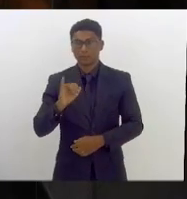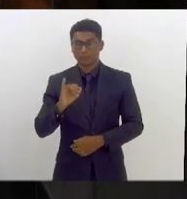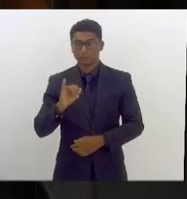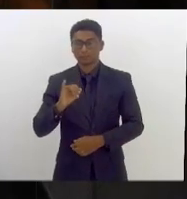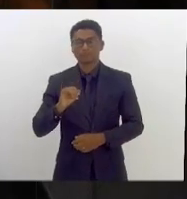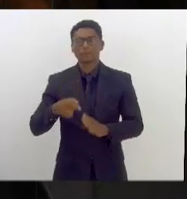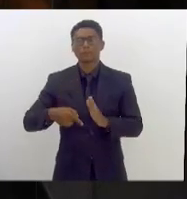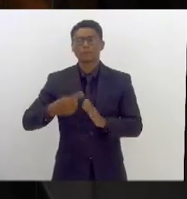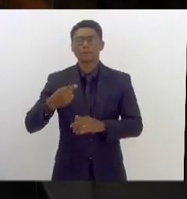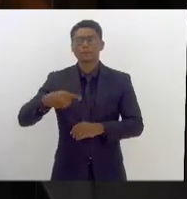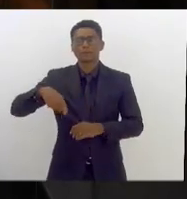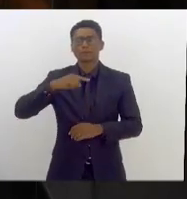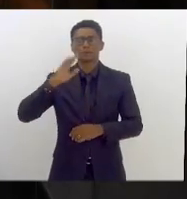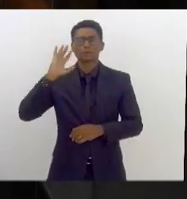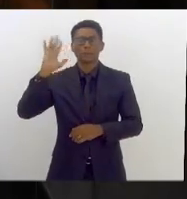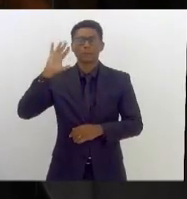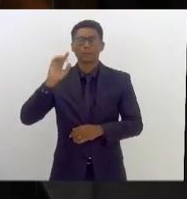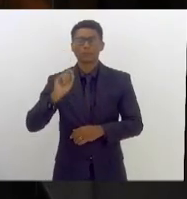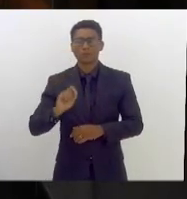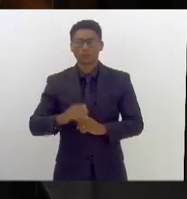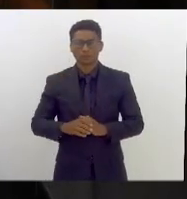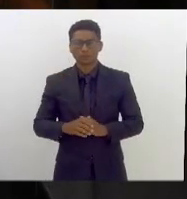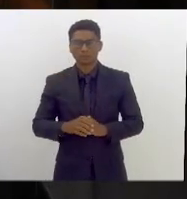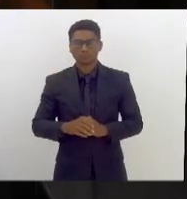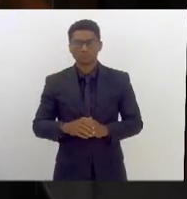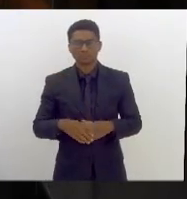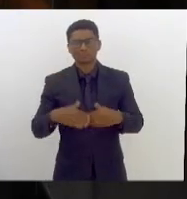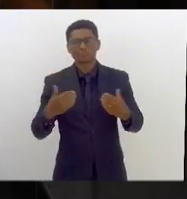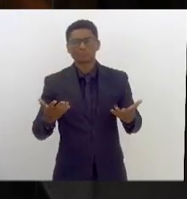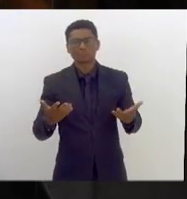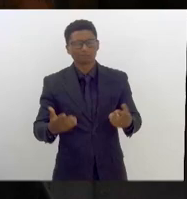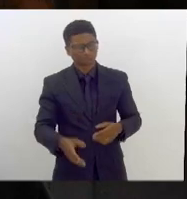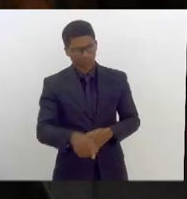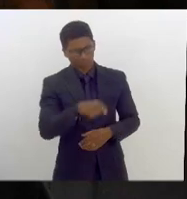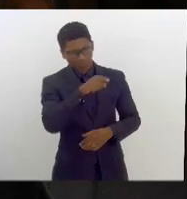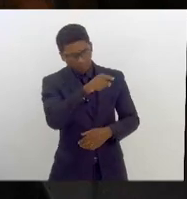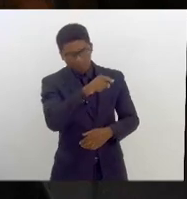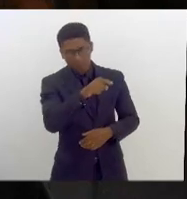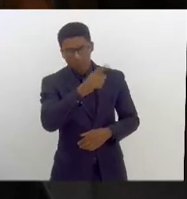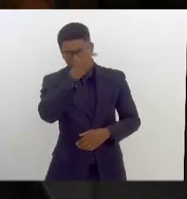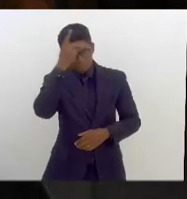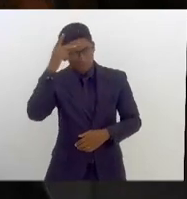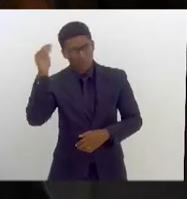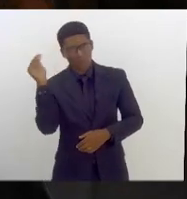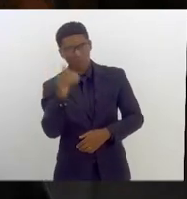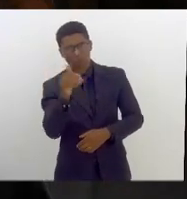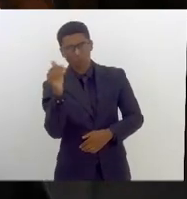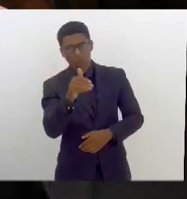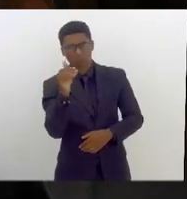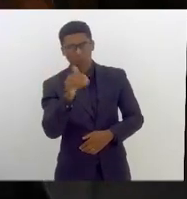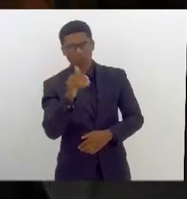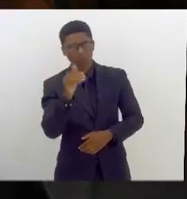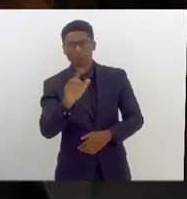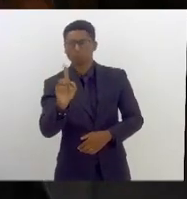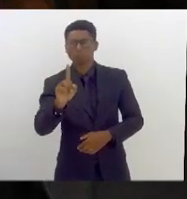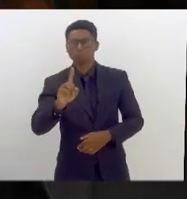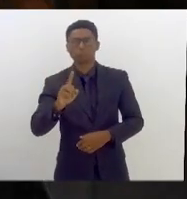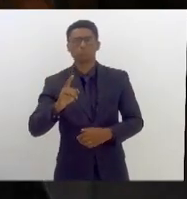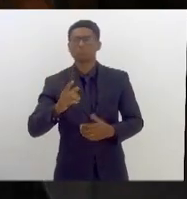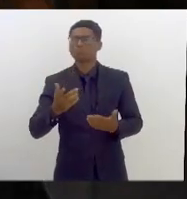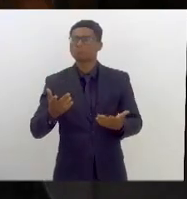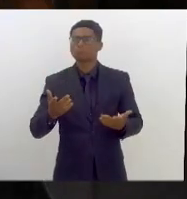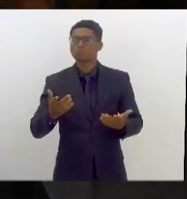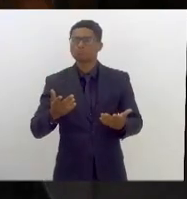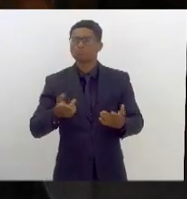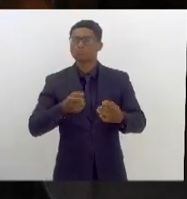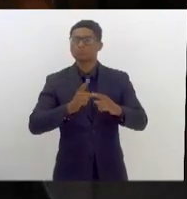se houve uma perda de demanda, como é que vai reajustar a tarifa se o poder aquisitivo do usuário